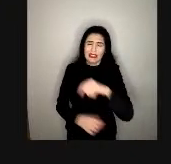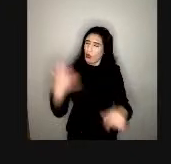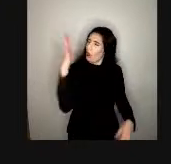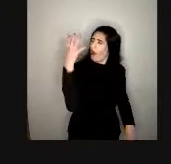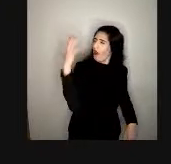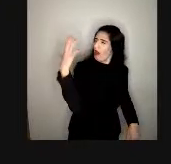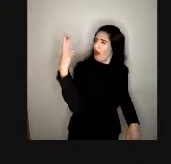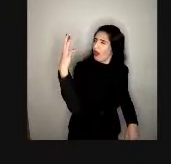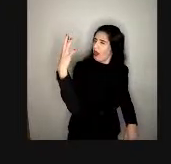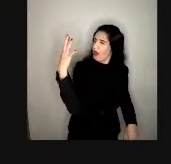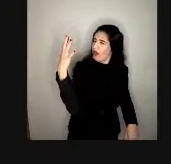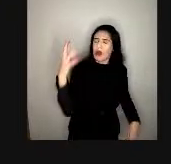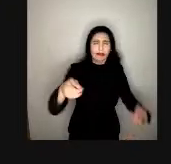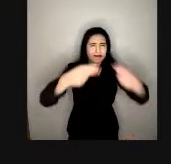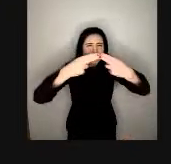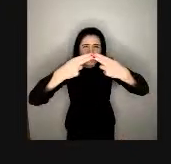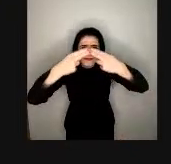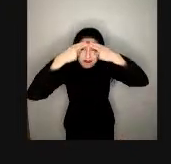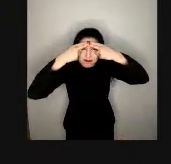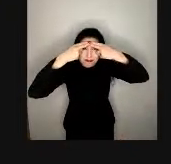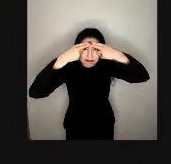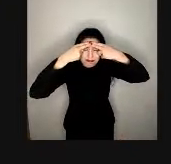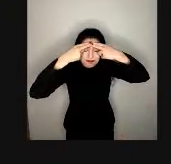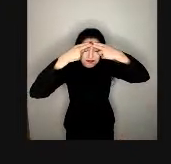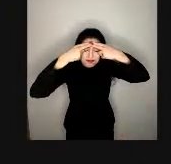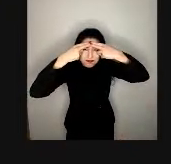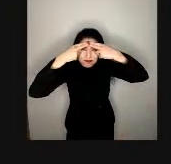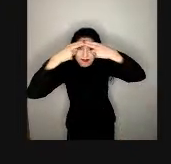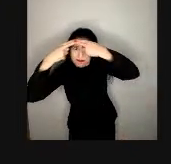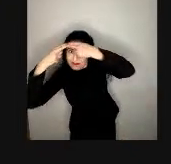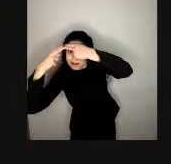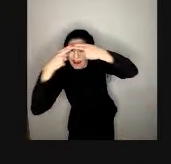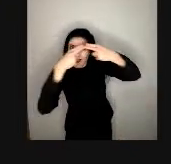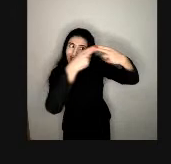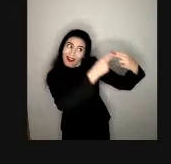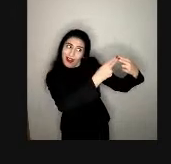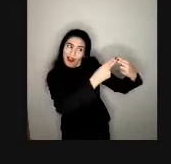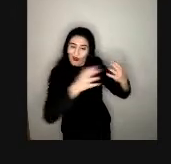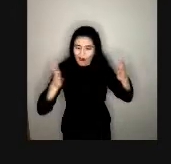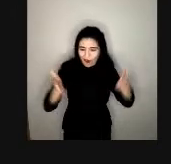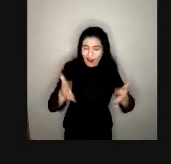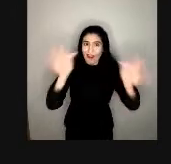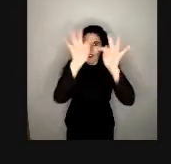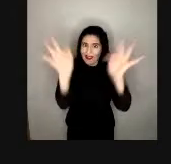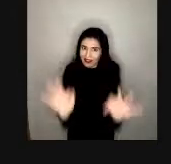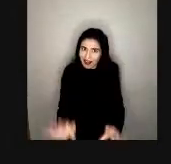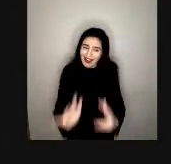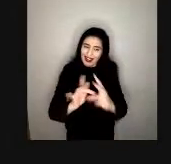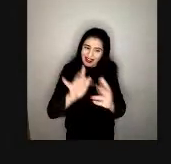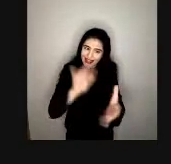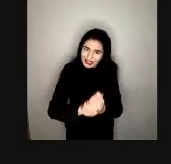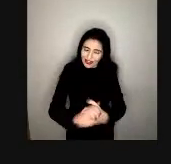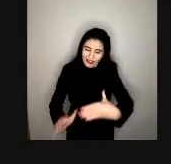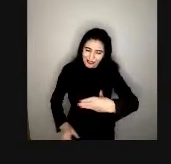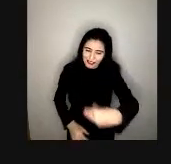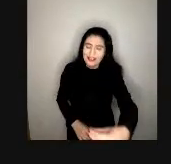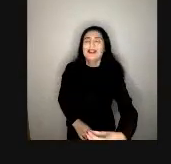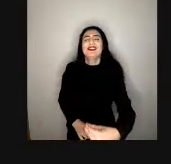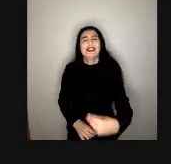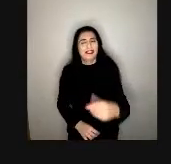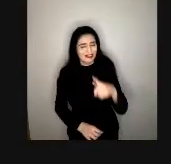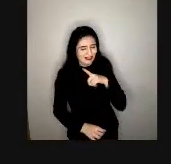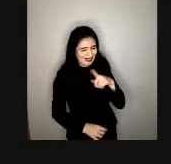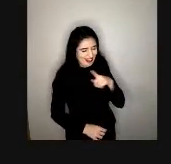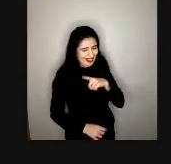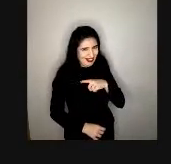tão traumatizada com isso. E hoje ela está feliz, ela está contente, ela casou novamente, tem um filho lindo, está tudo beleza.